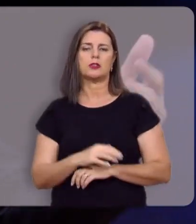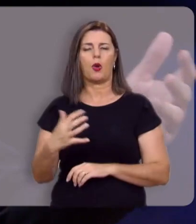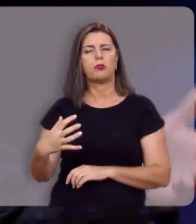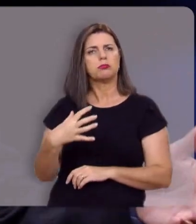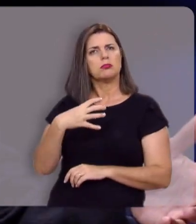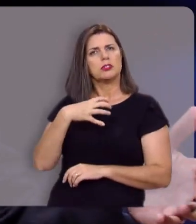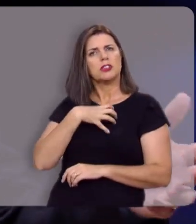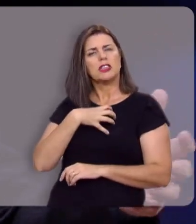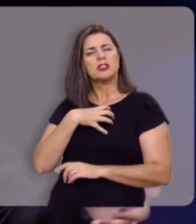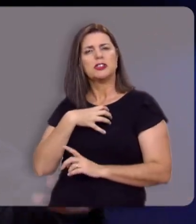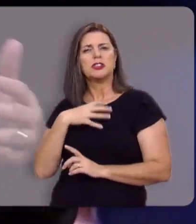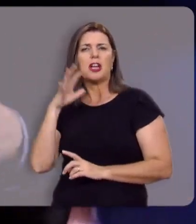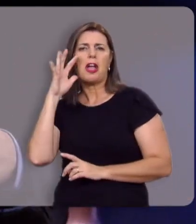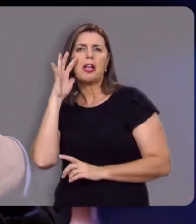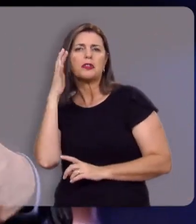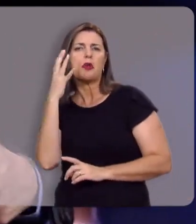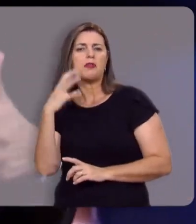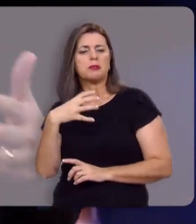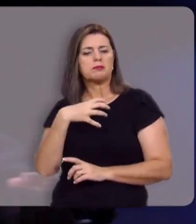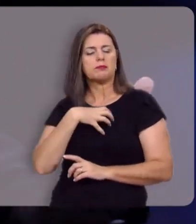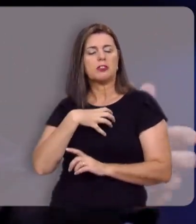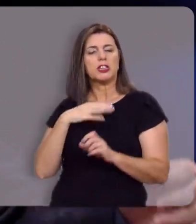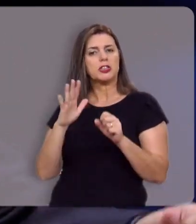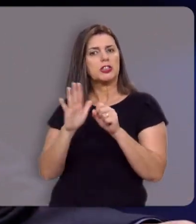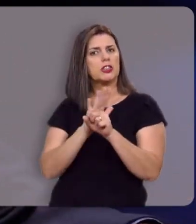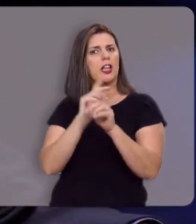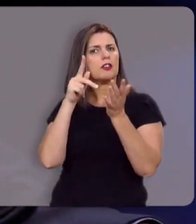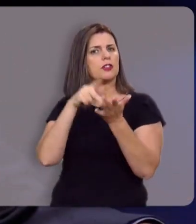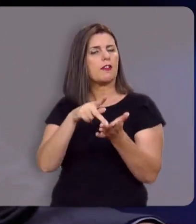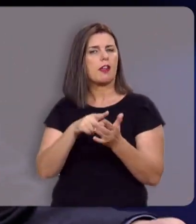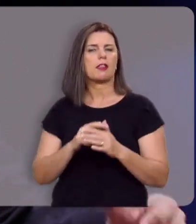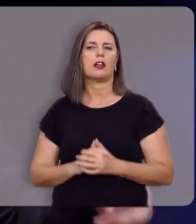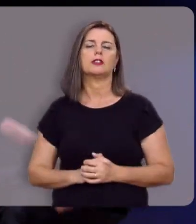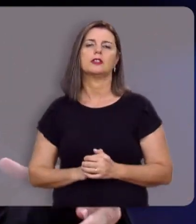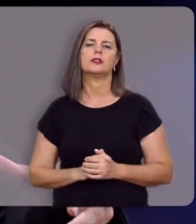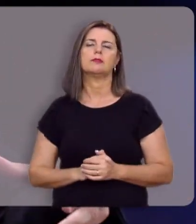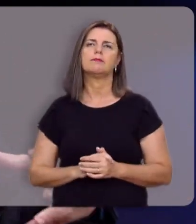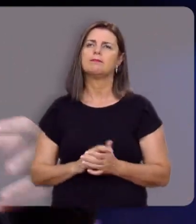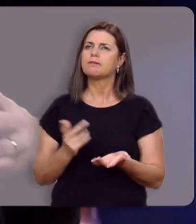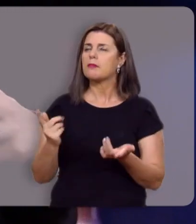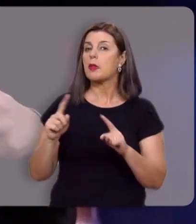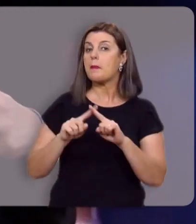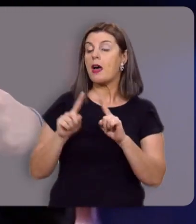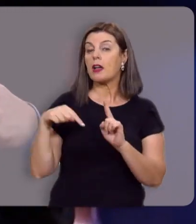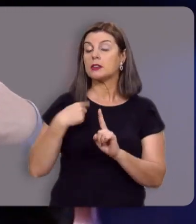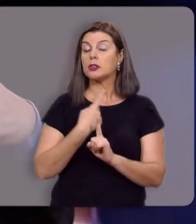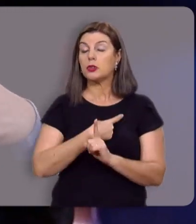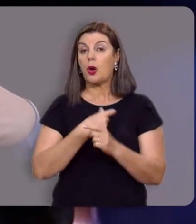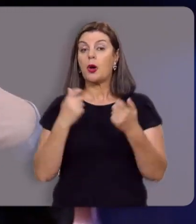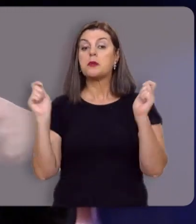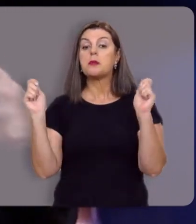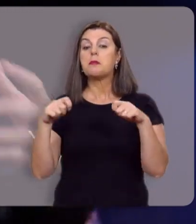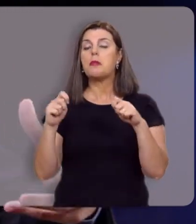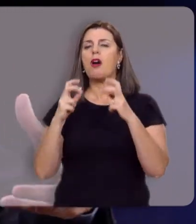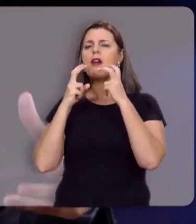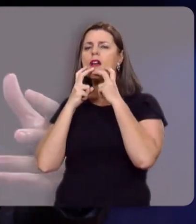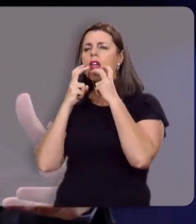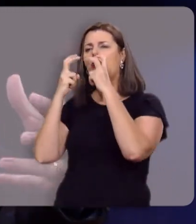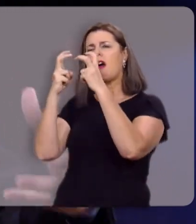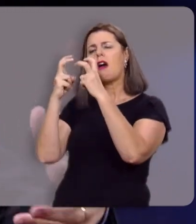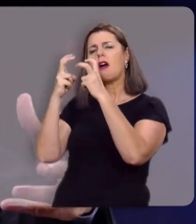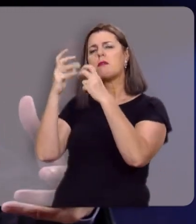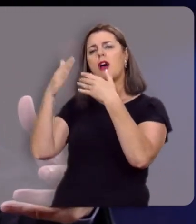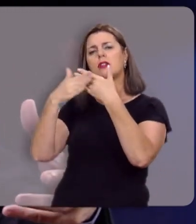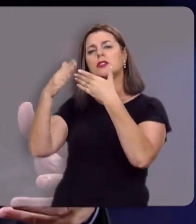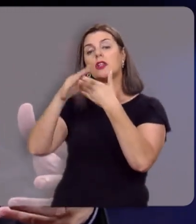nos sentirmos, né, enfim, plenos e realizados. Todavia, nós podemos clamar